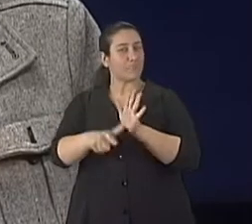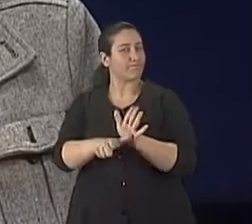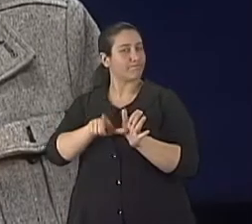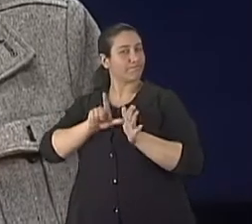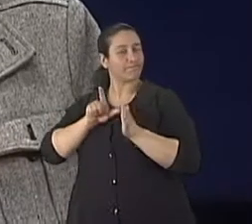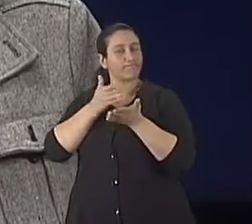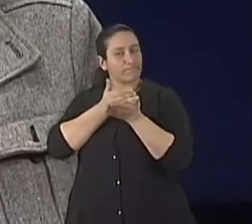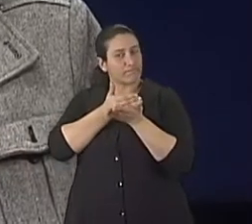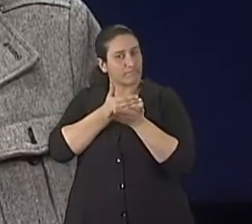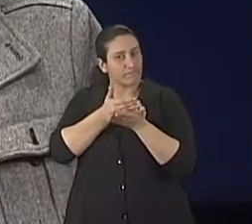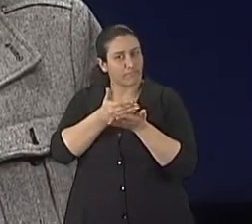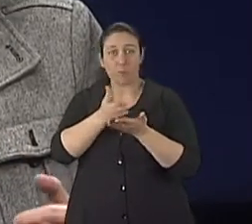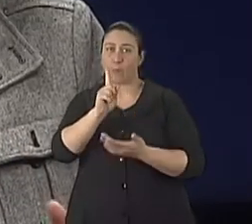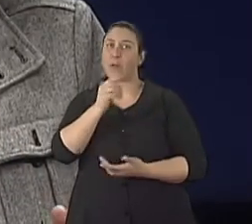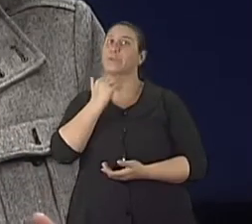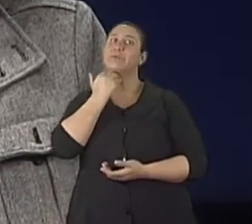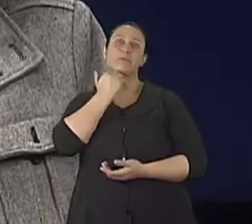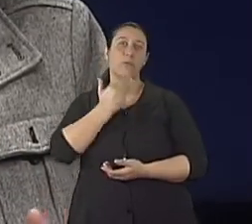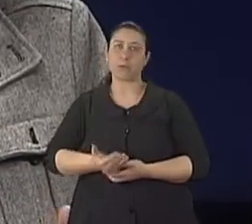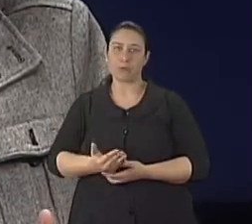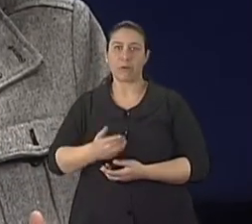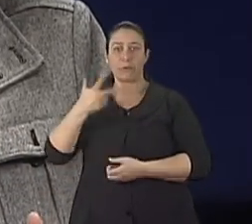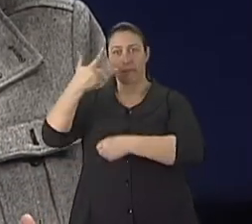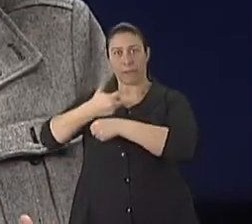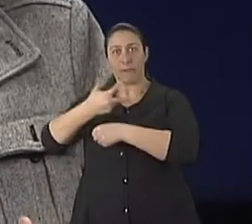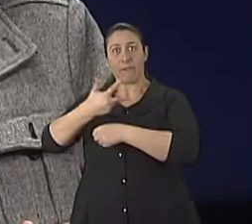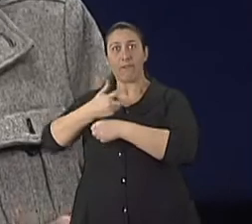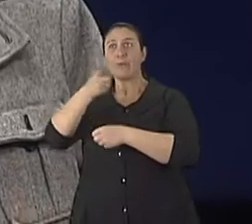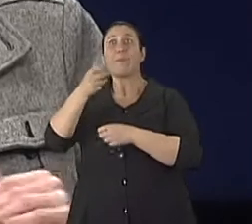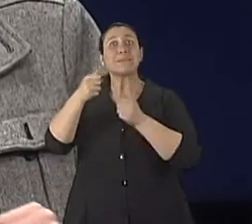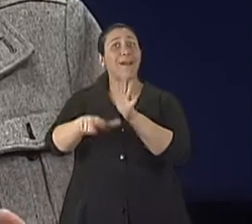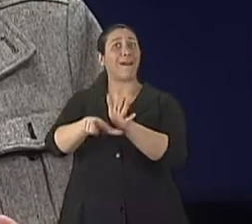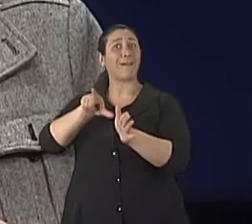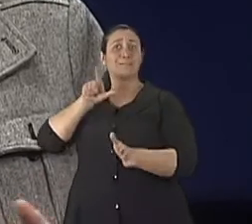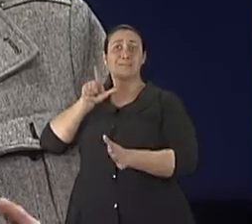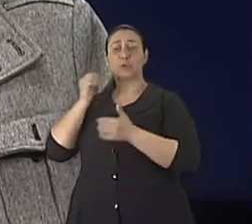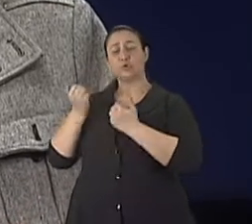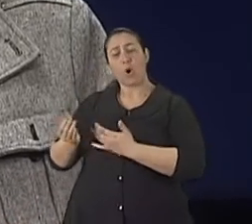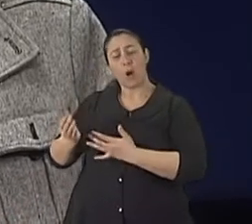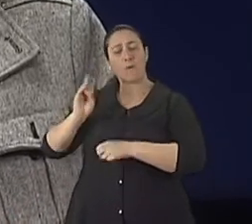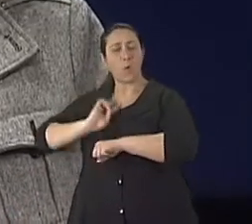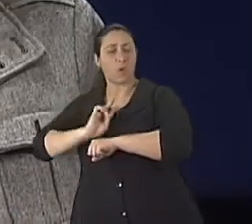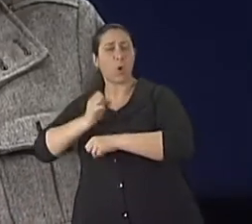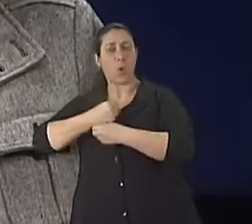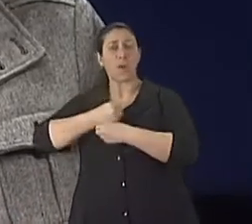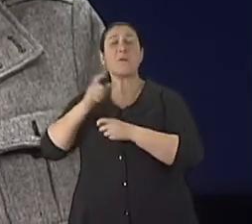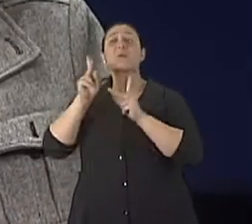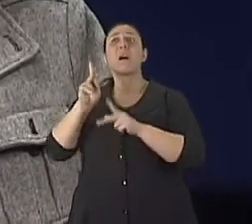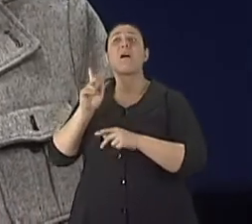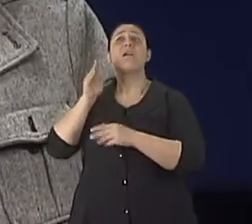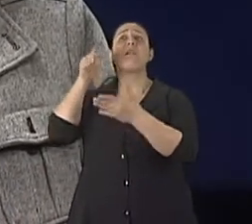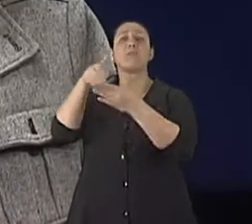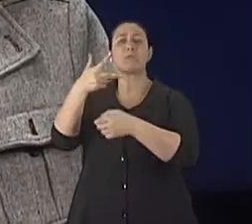não adianta você chegar lá na terceira idade e começar a se preocupar quanto à coluna né ok então é muitas pessoas às vezes com um dia a